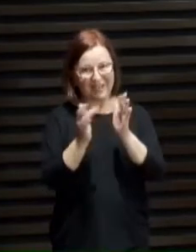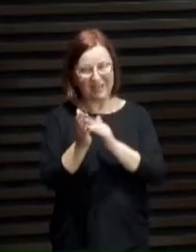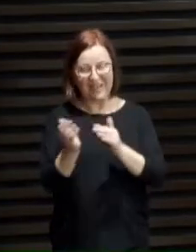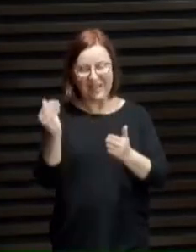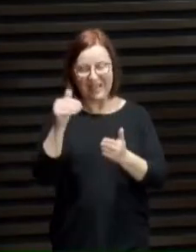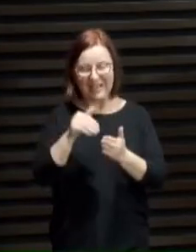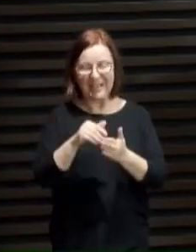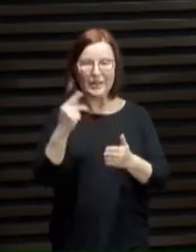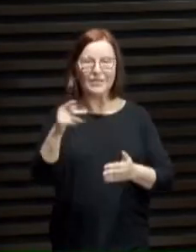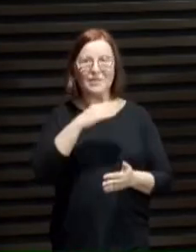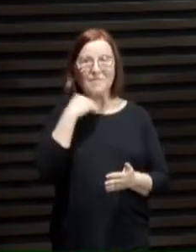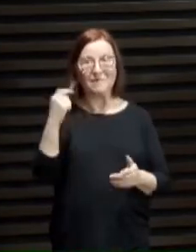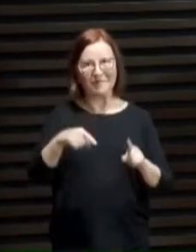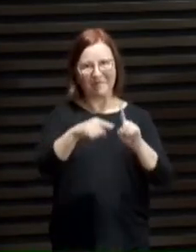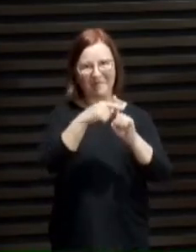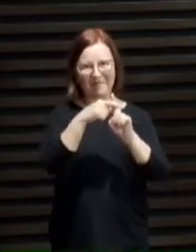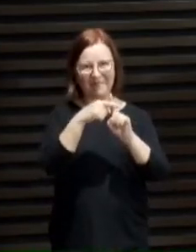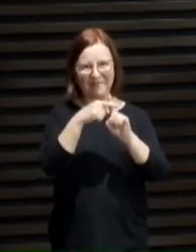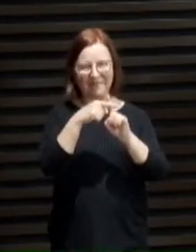cruz.